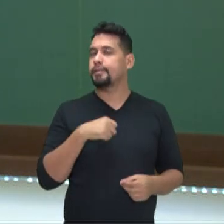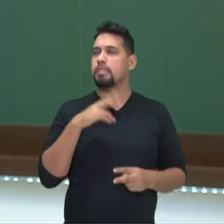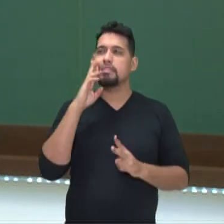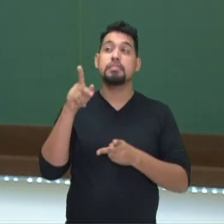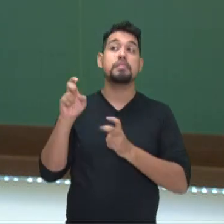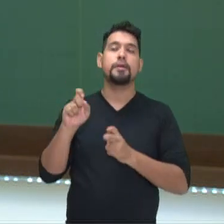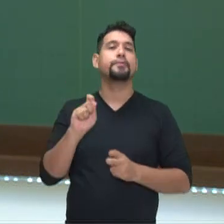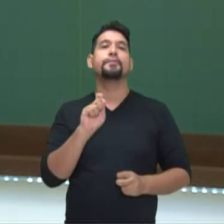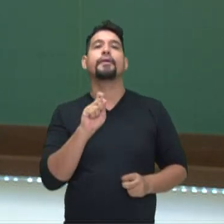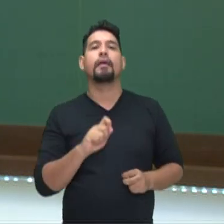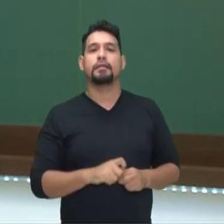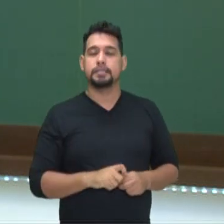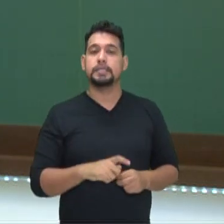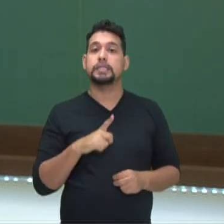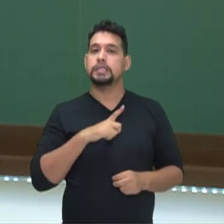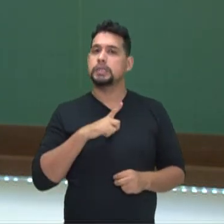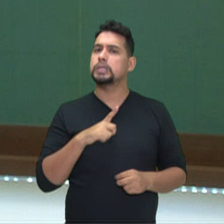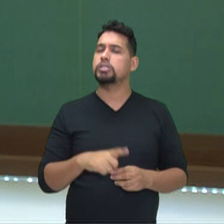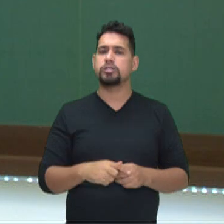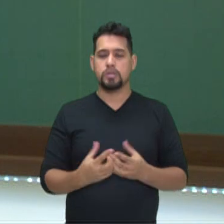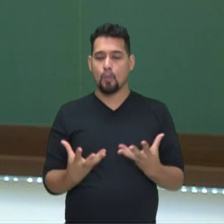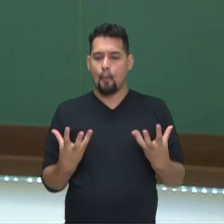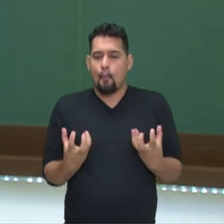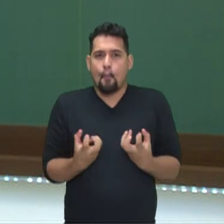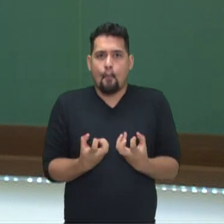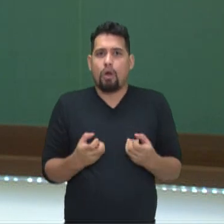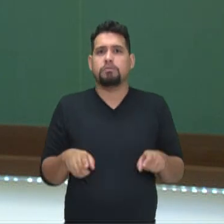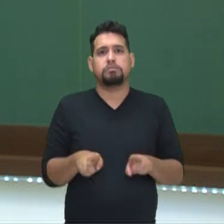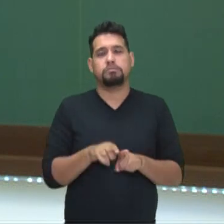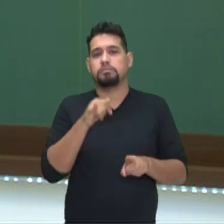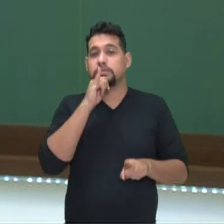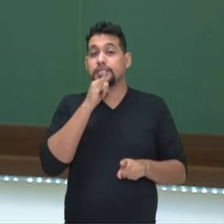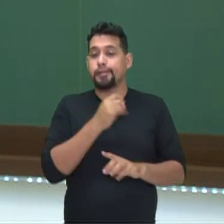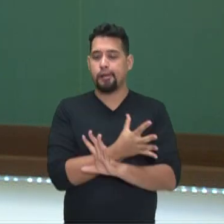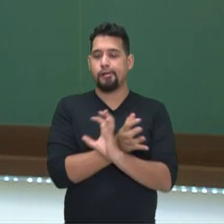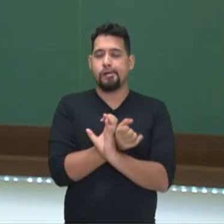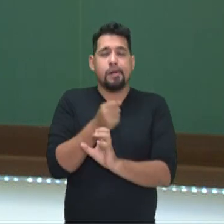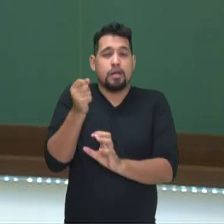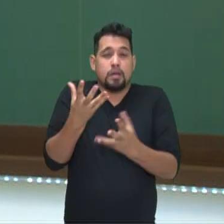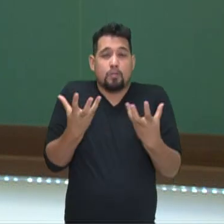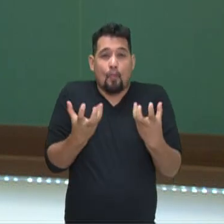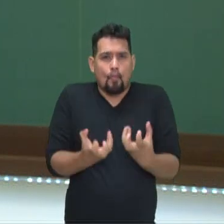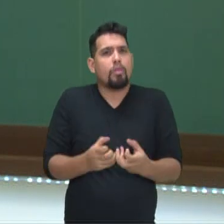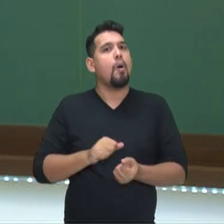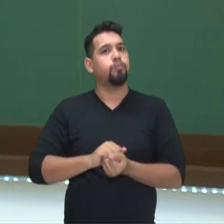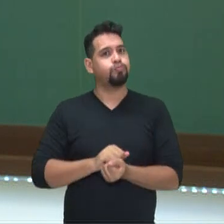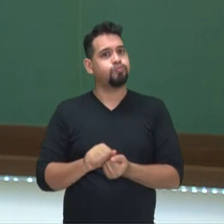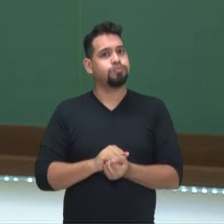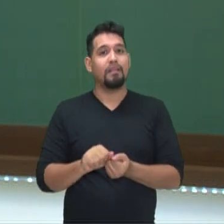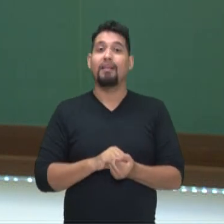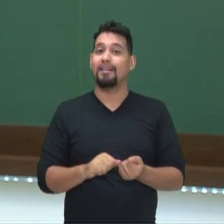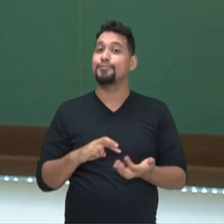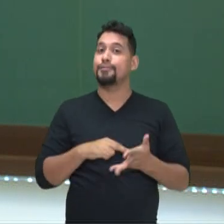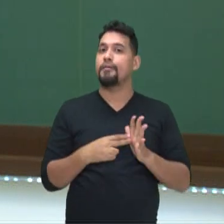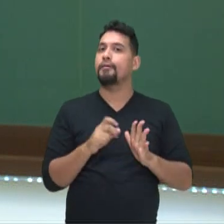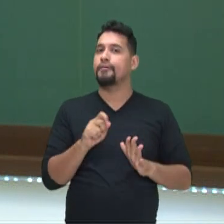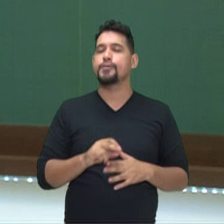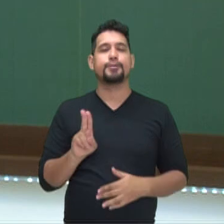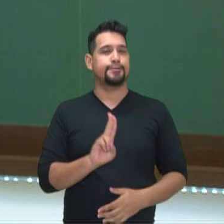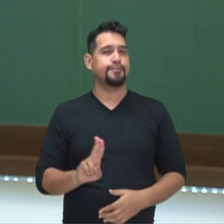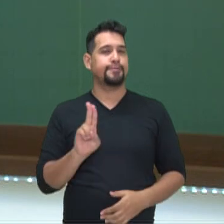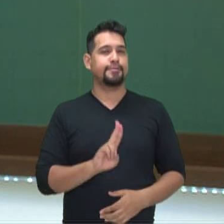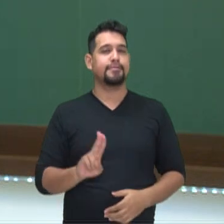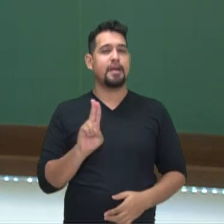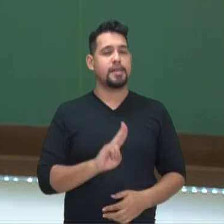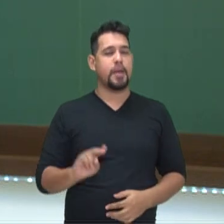as condições aí de seca, né? Se no meio de uma seca ela consegue dar conta de lavar a roupa, então vai ser utilizada